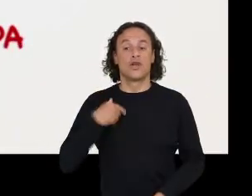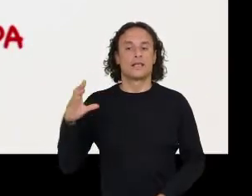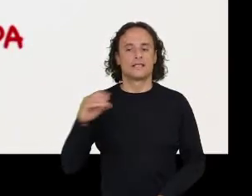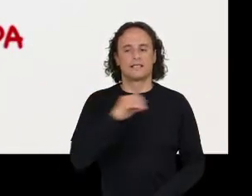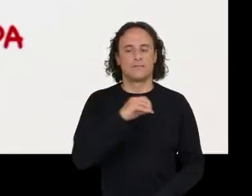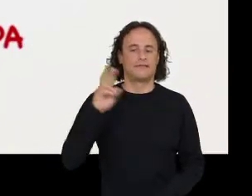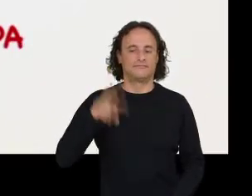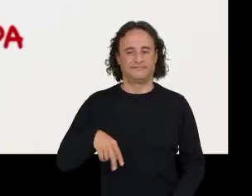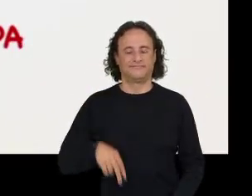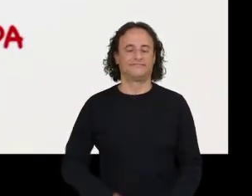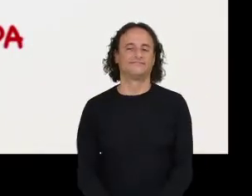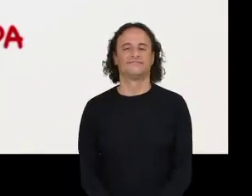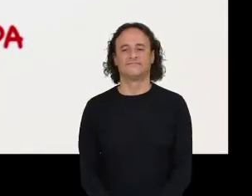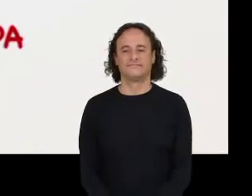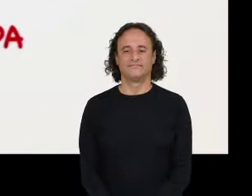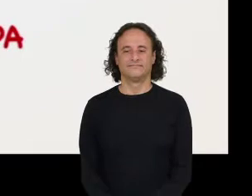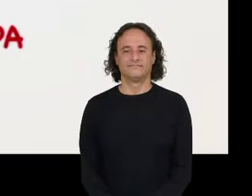¡Eu son Chispa!